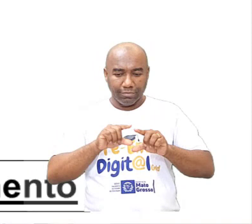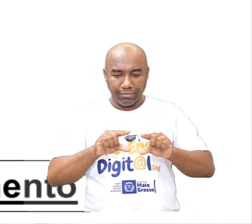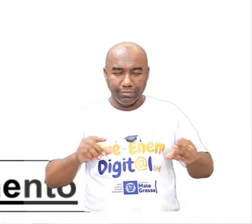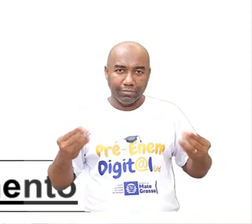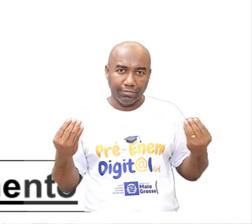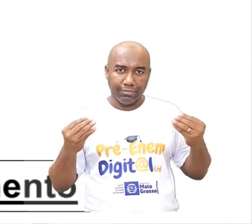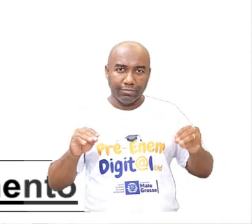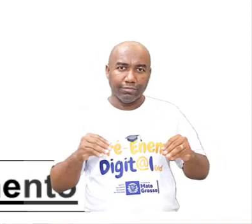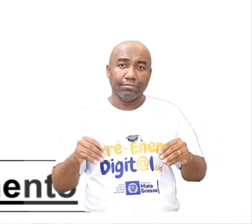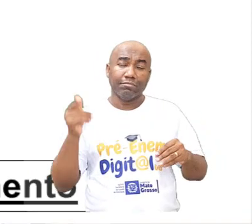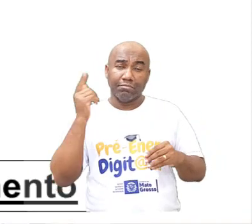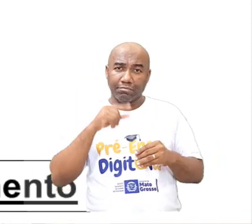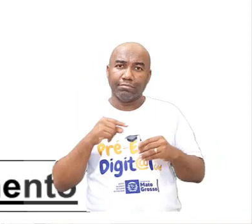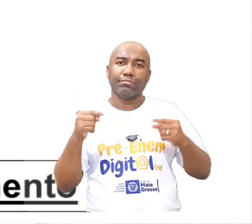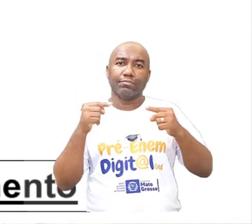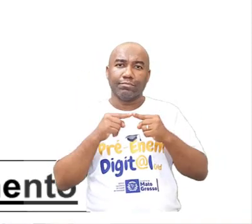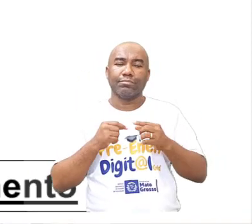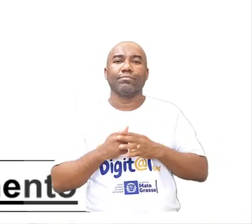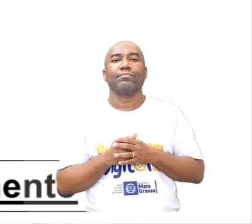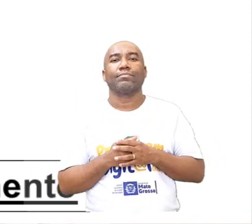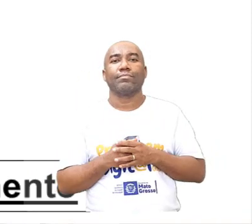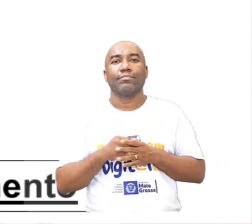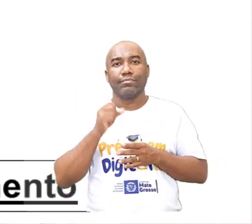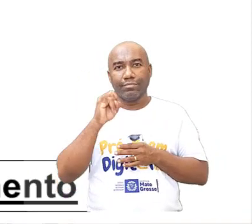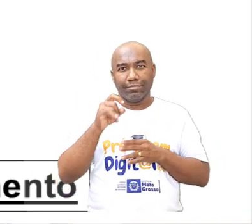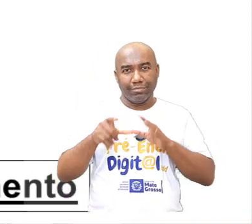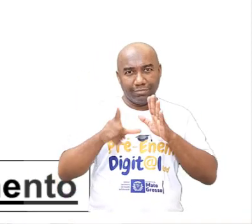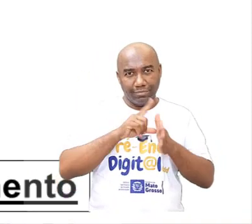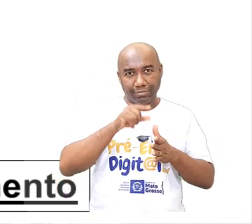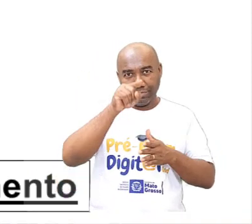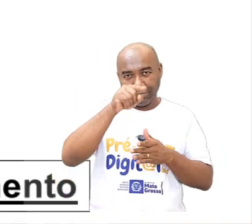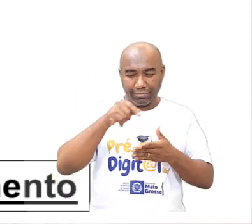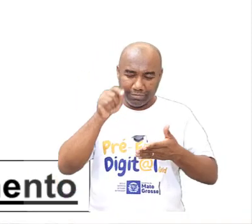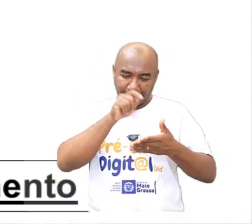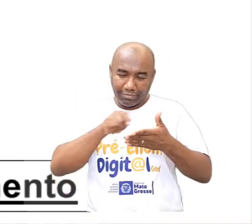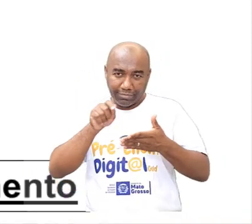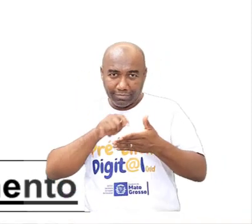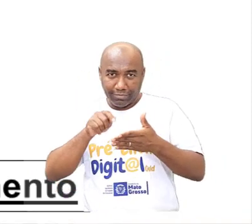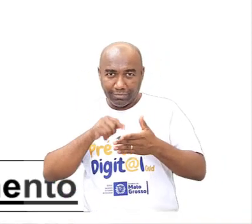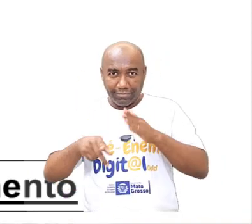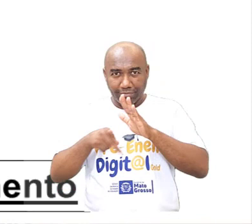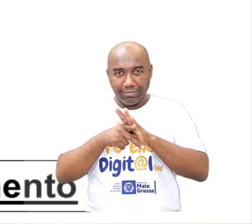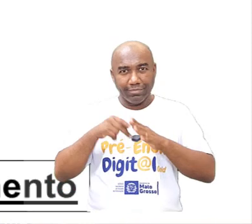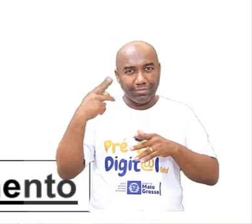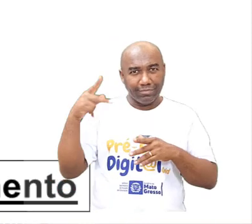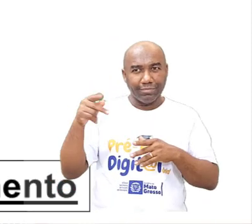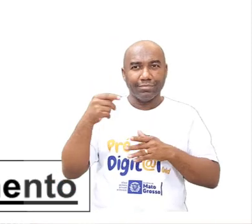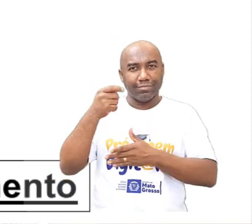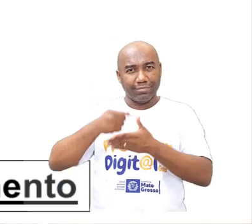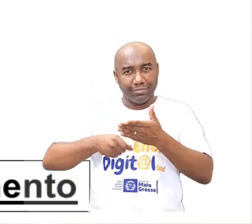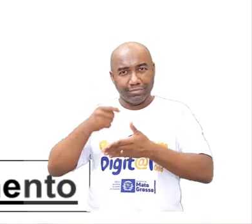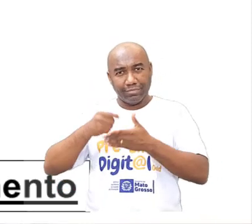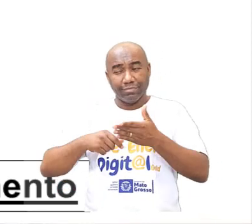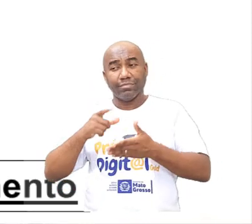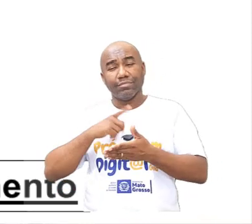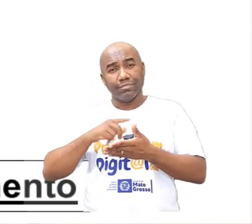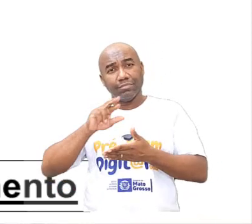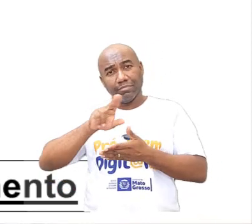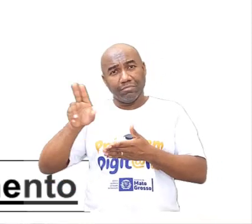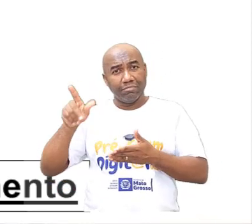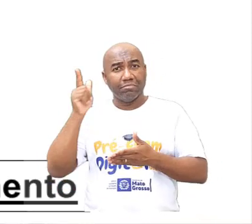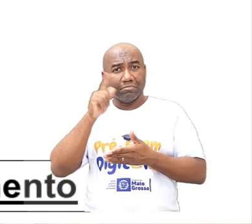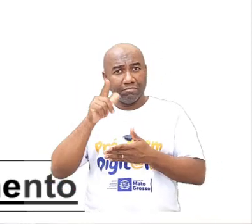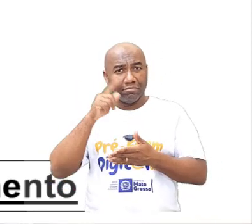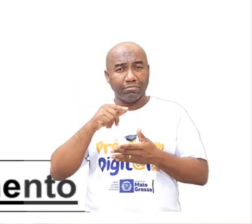ela fez para encerrar? Retomou a Constituição. Se você buscar a redação dela, que tem lá no Google, você vai ver